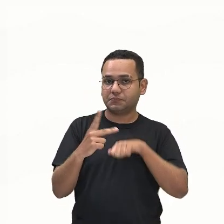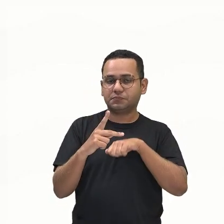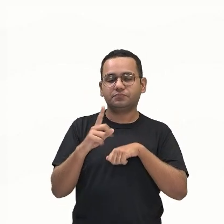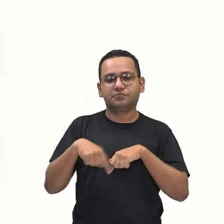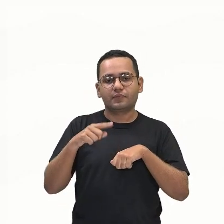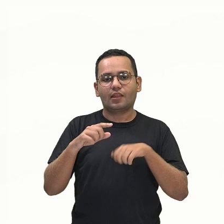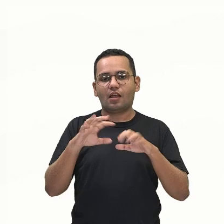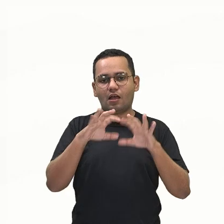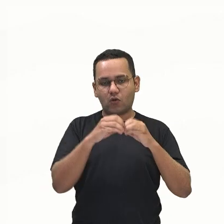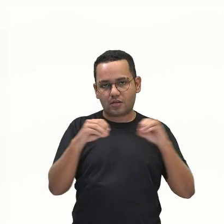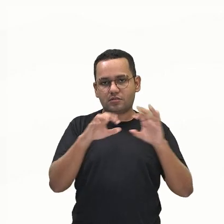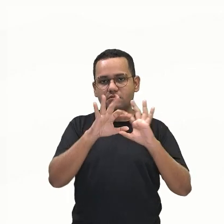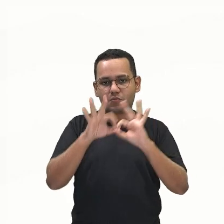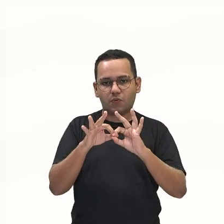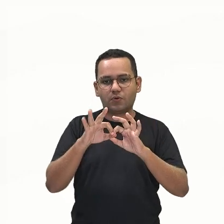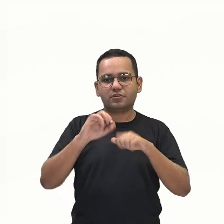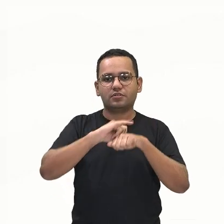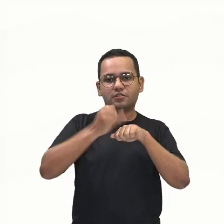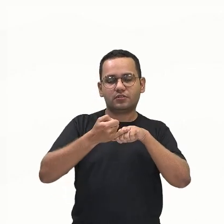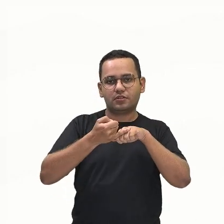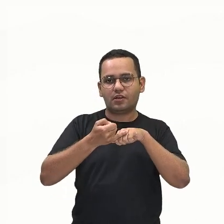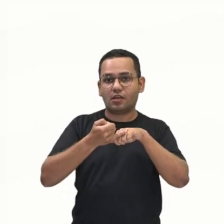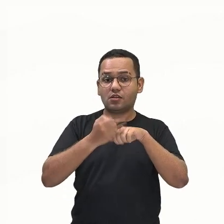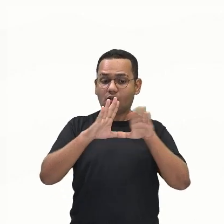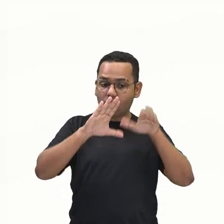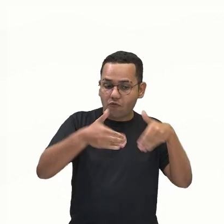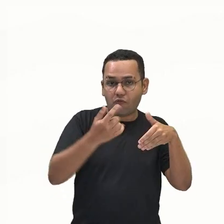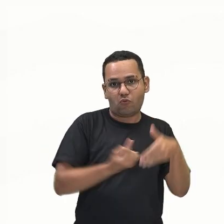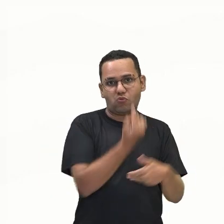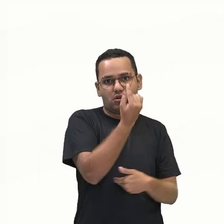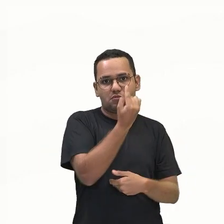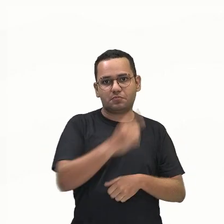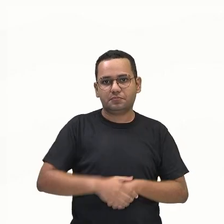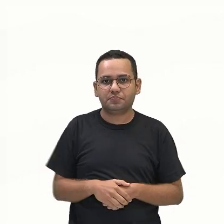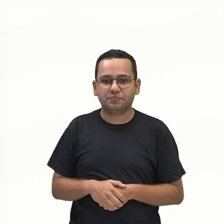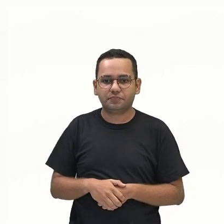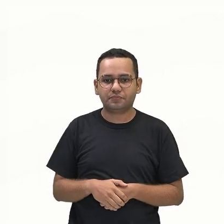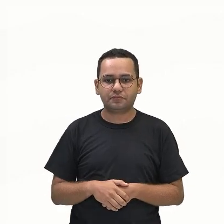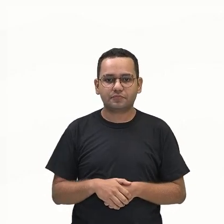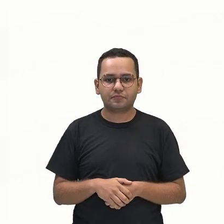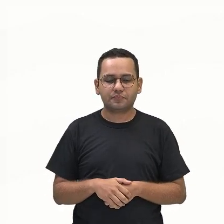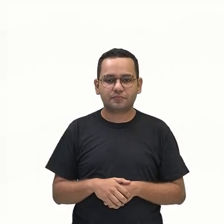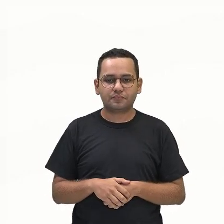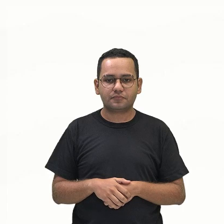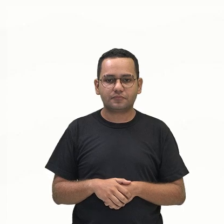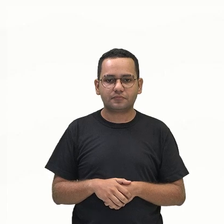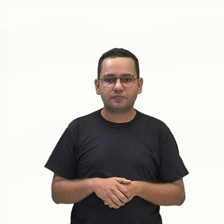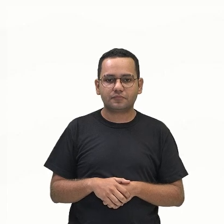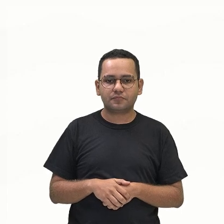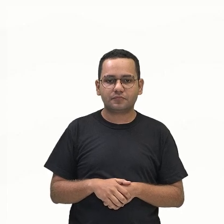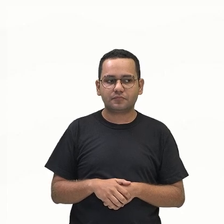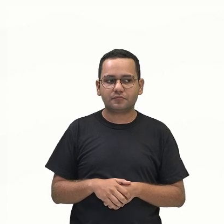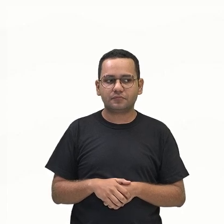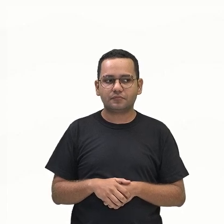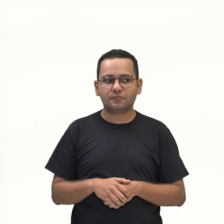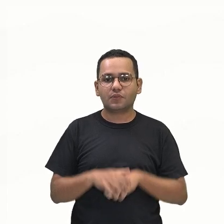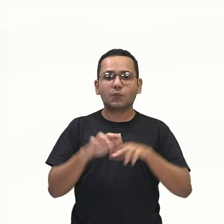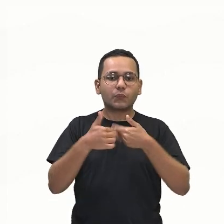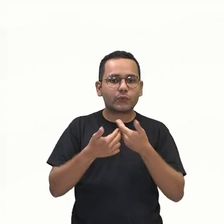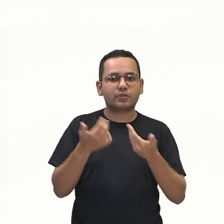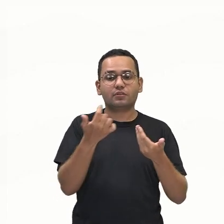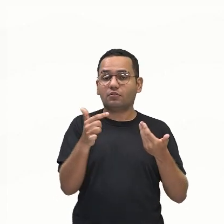adjetivas restritivas, porque, ó, não vem, neste caso aqui, acompanhada a oração aí por